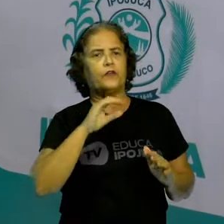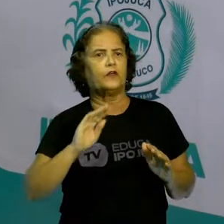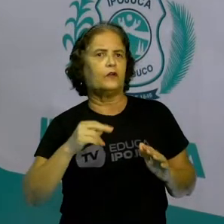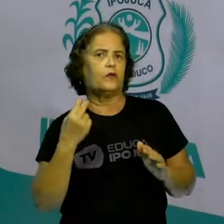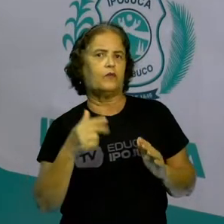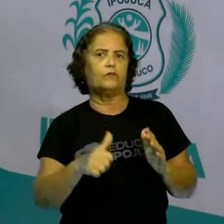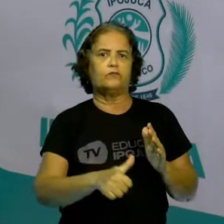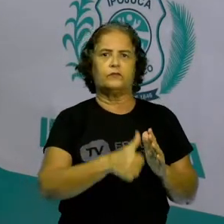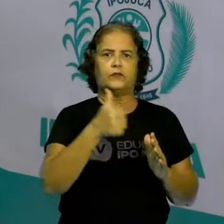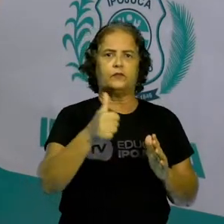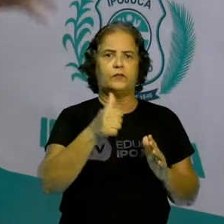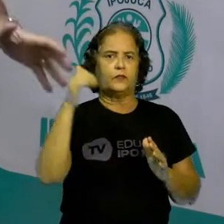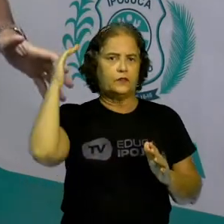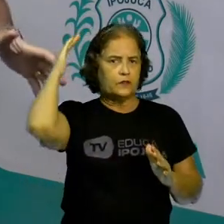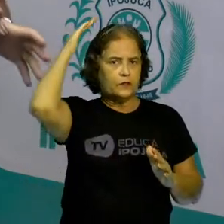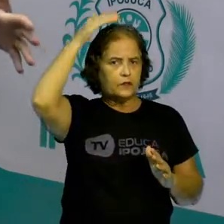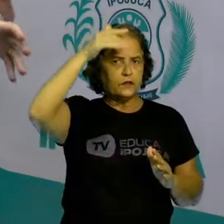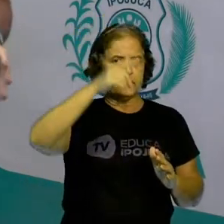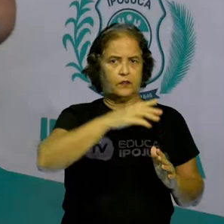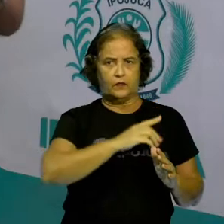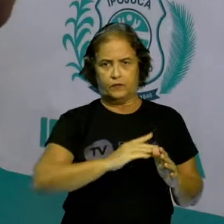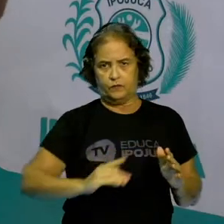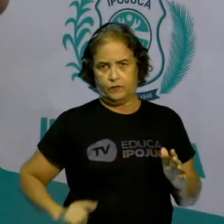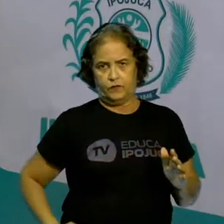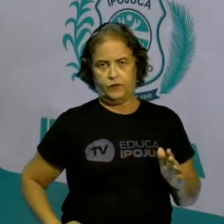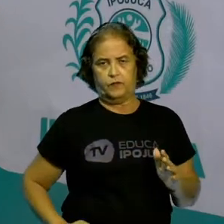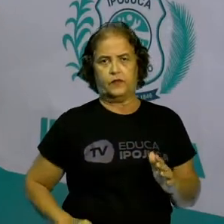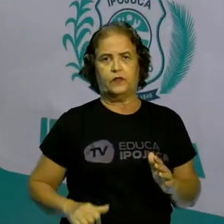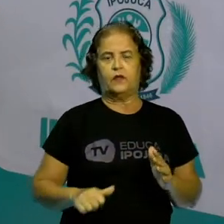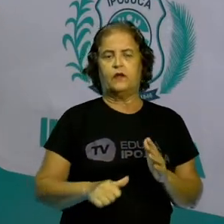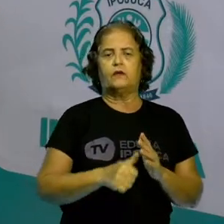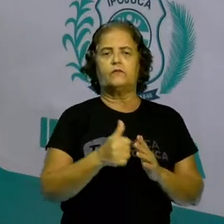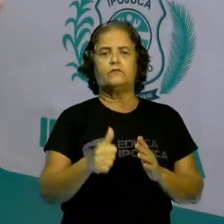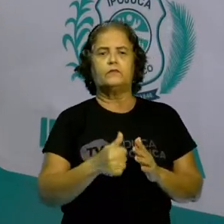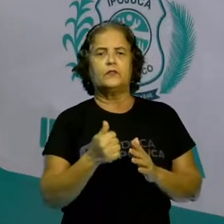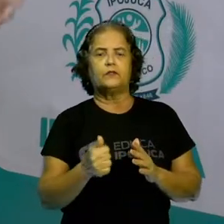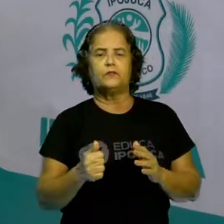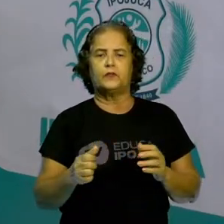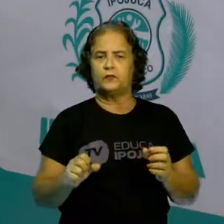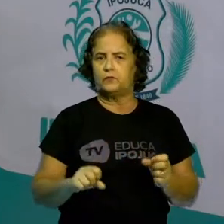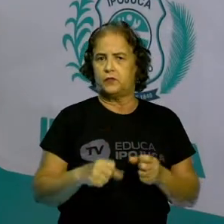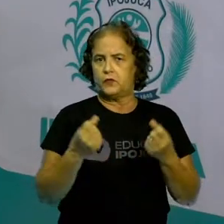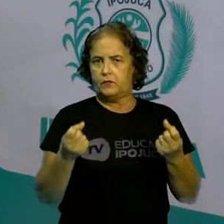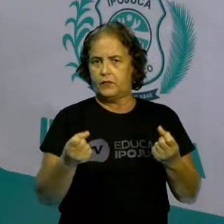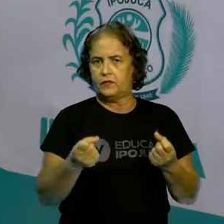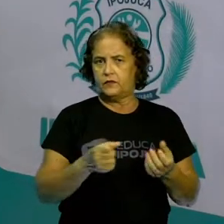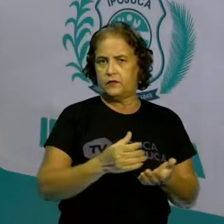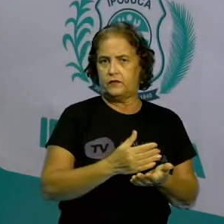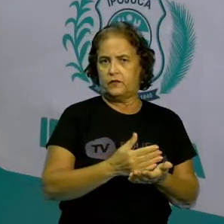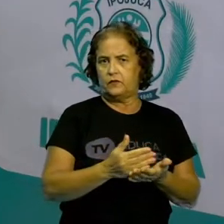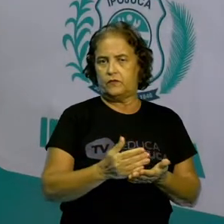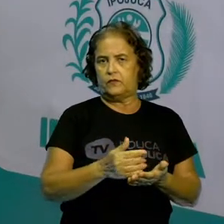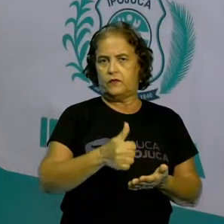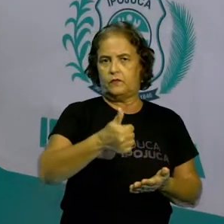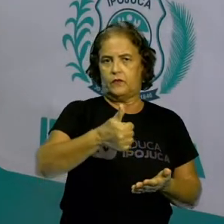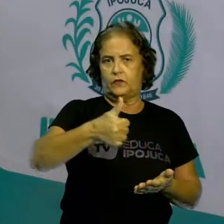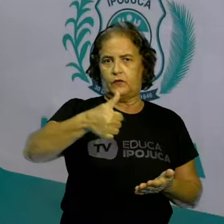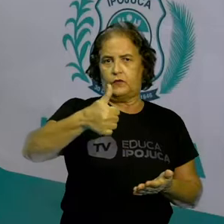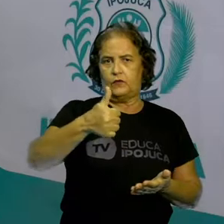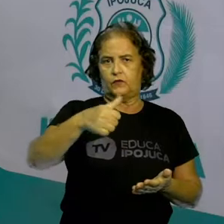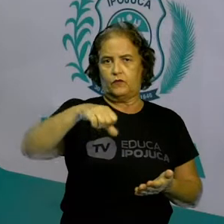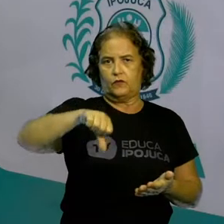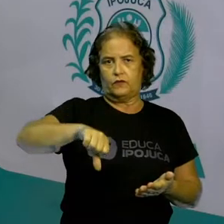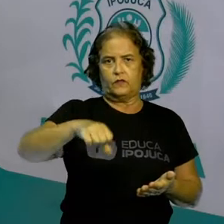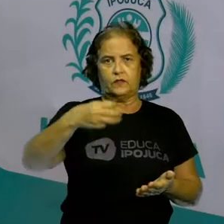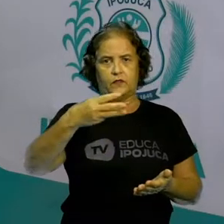vai ali da proclamação da República, em 1889, até 1930, quando a gente